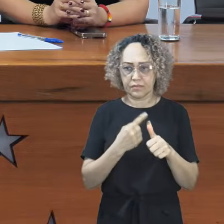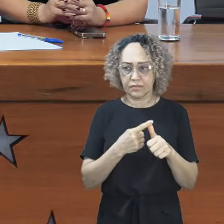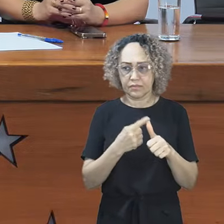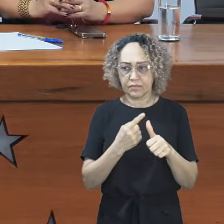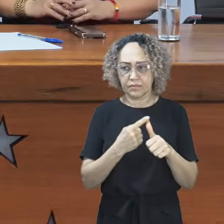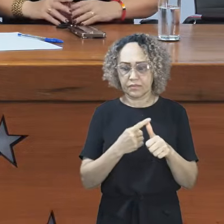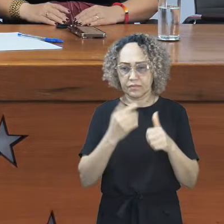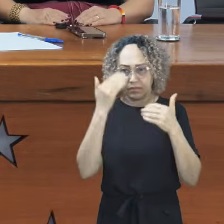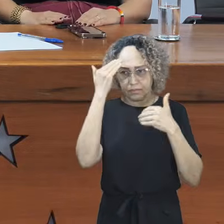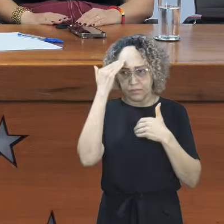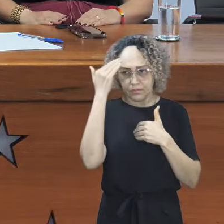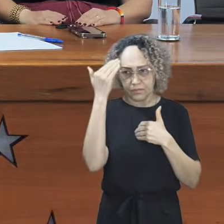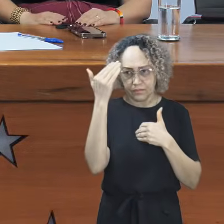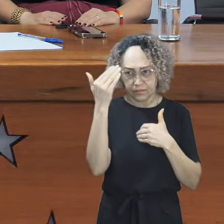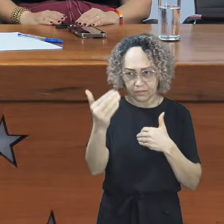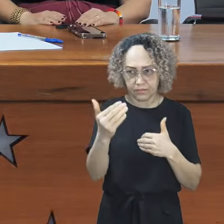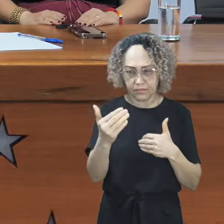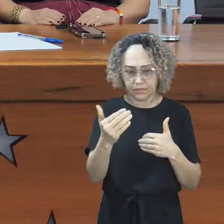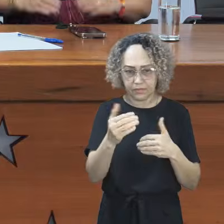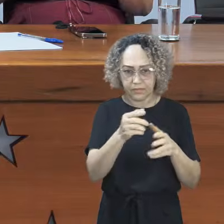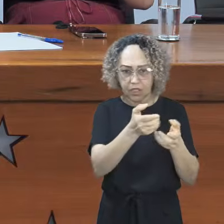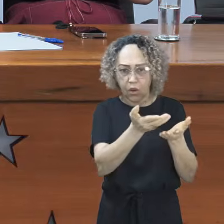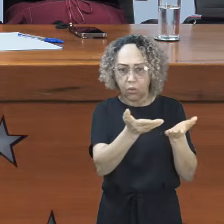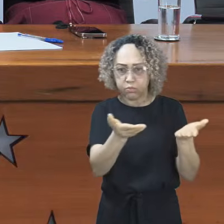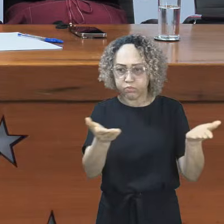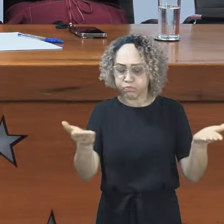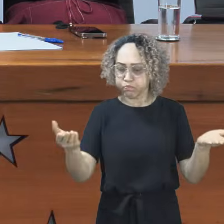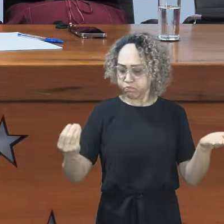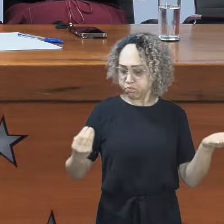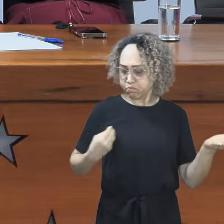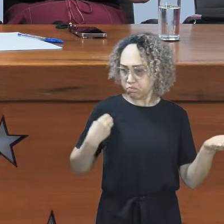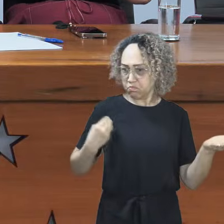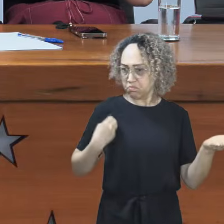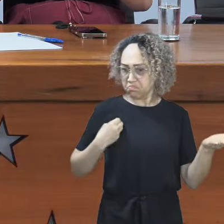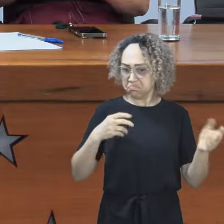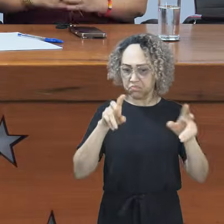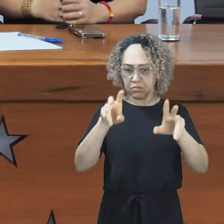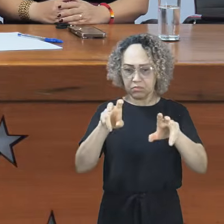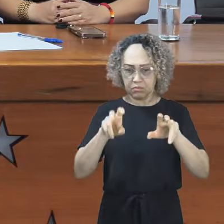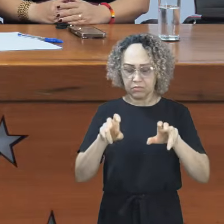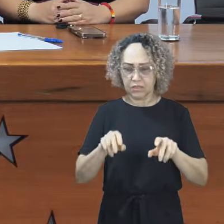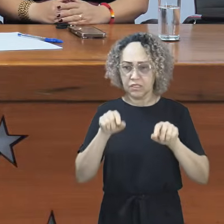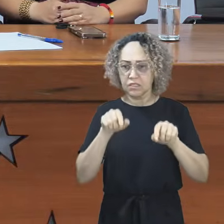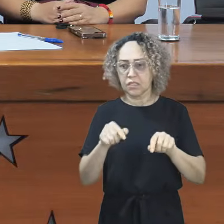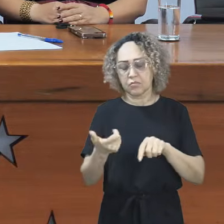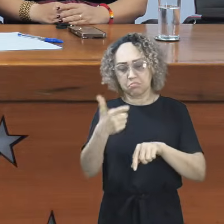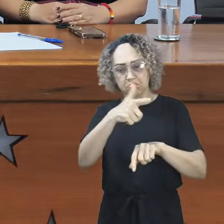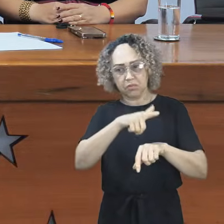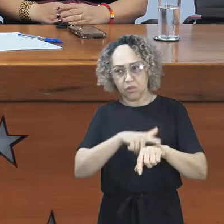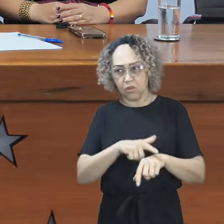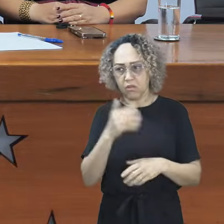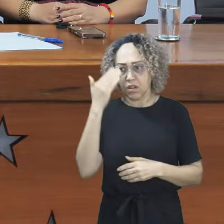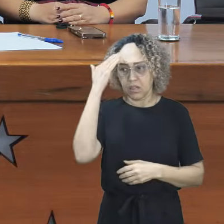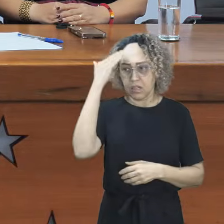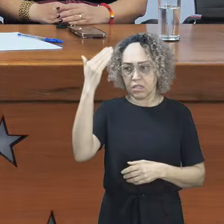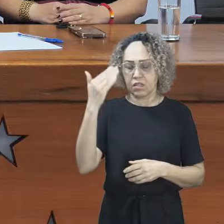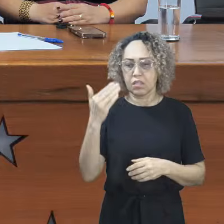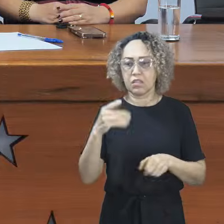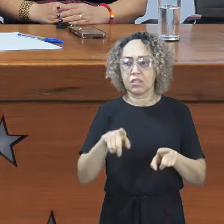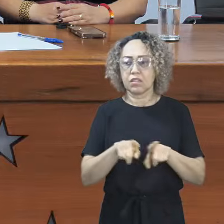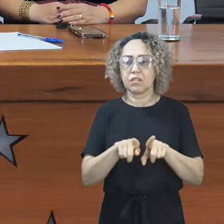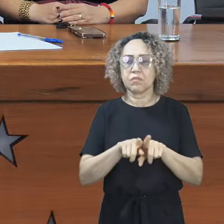agradecer a presença de vocês mais uma vez, e agradecer também